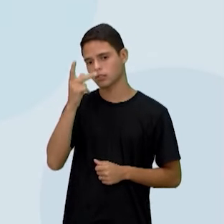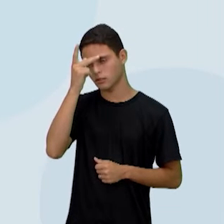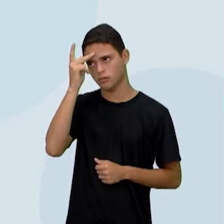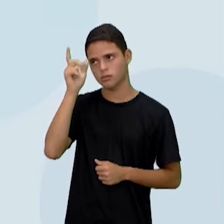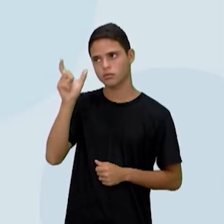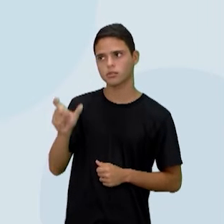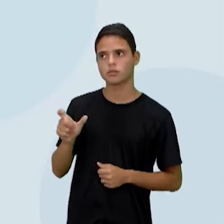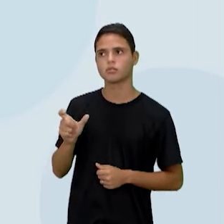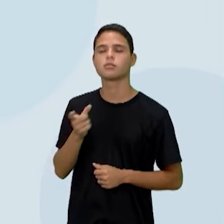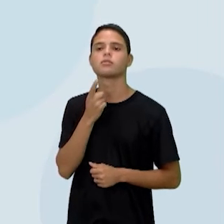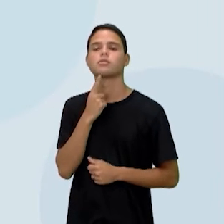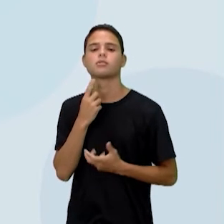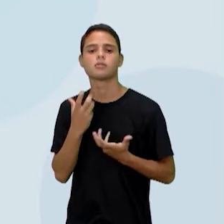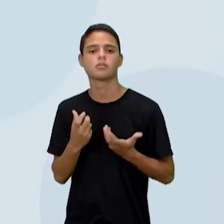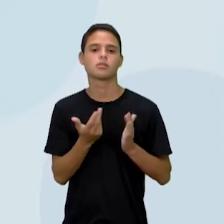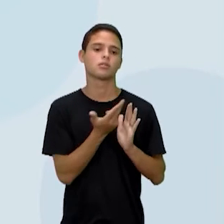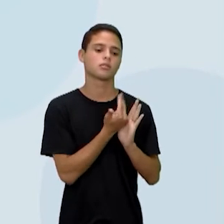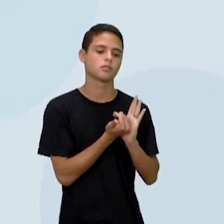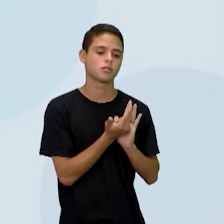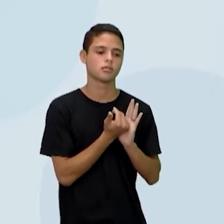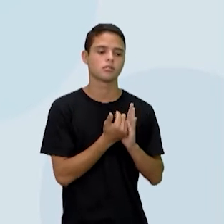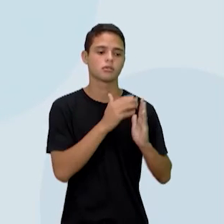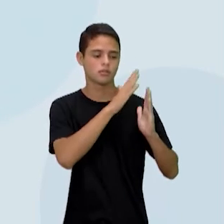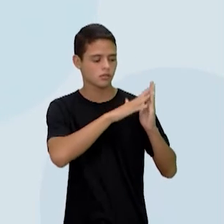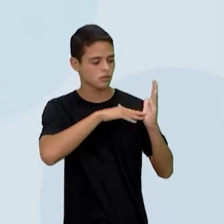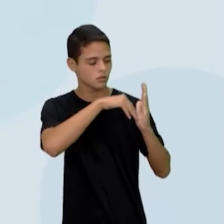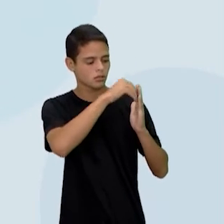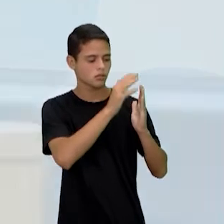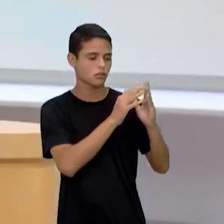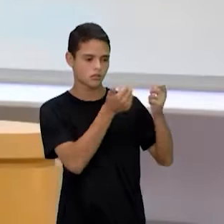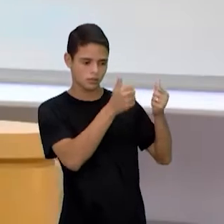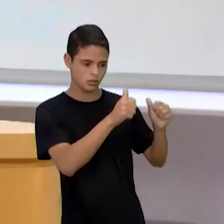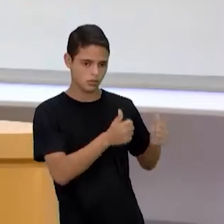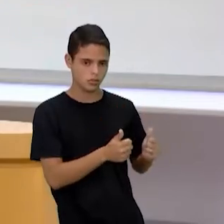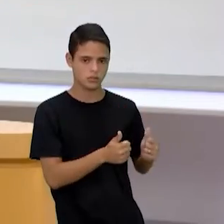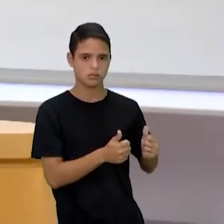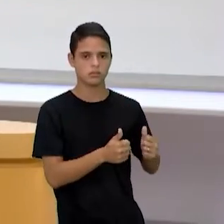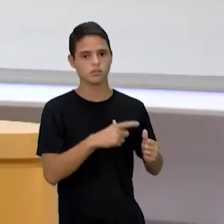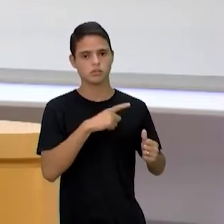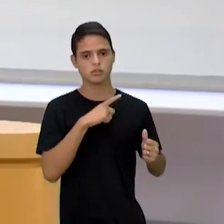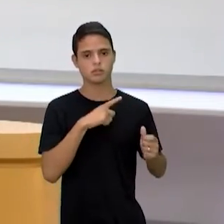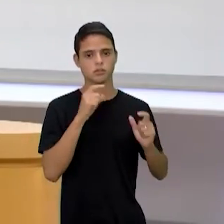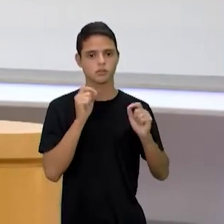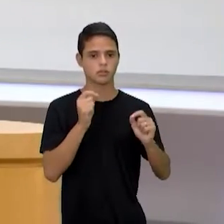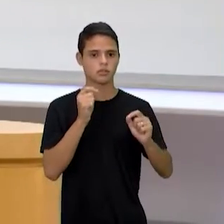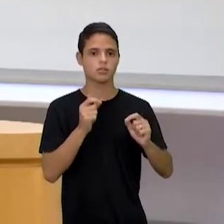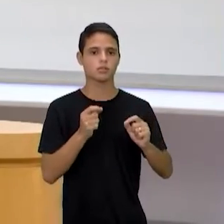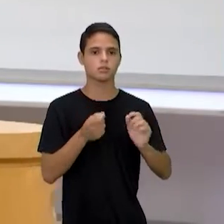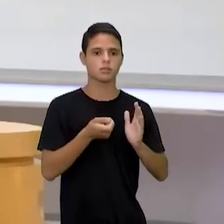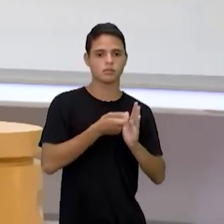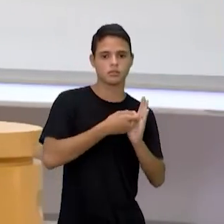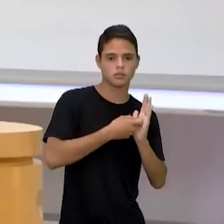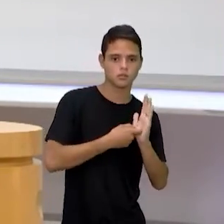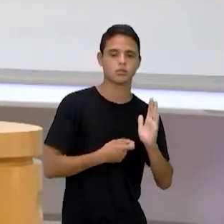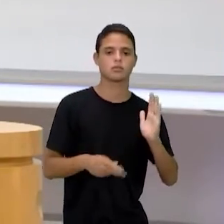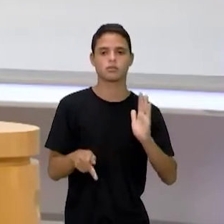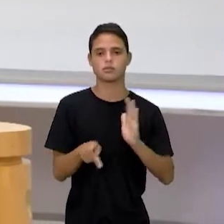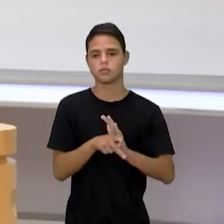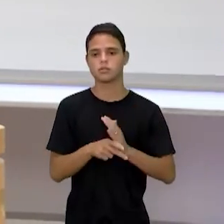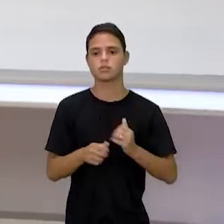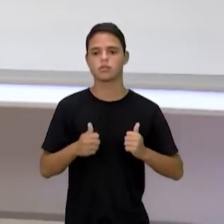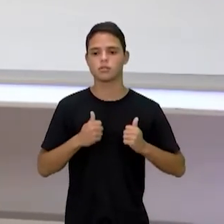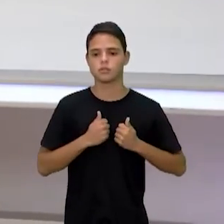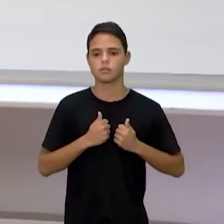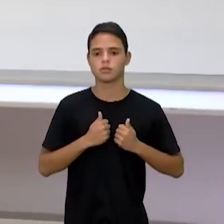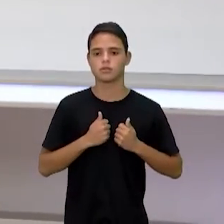né, um desenho, por exemplo, uma pintura ou uma escultura, eu vou ter que ter, né, um caderninho ali, um livro do artista que